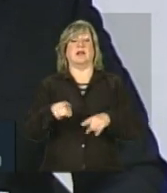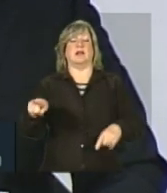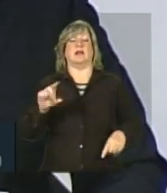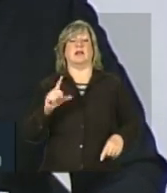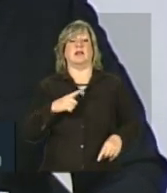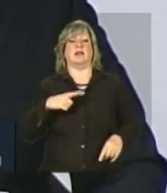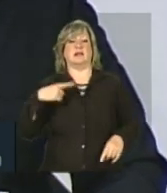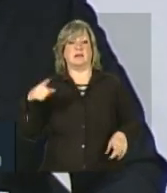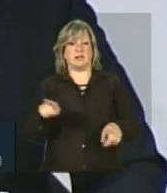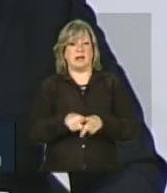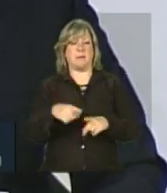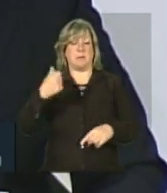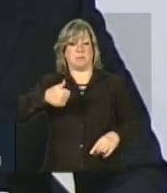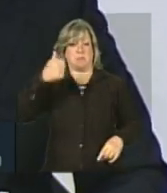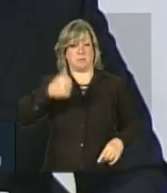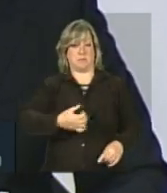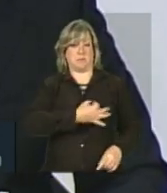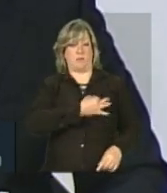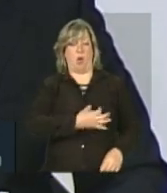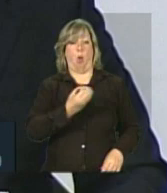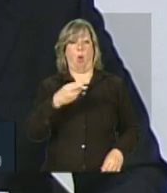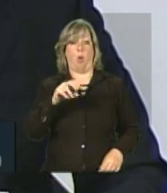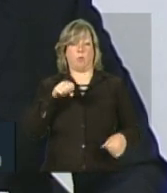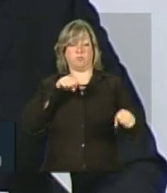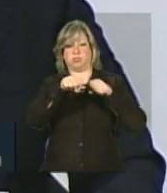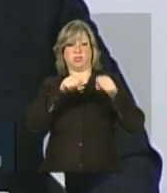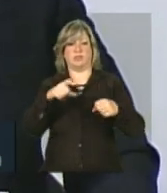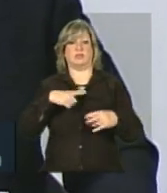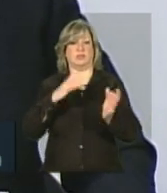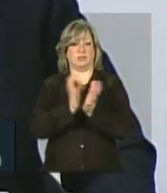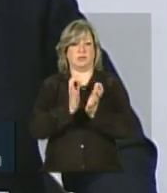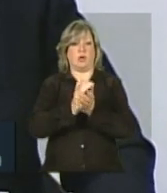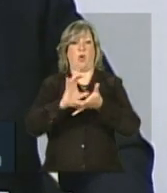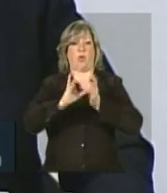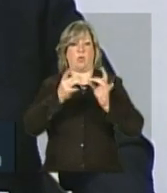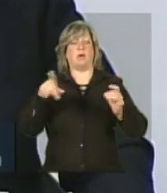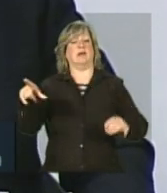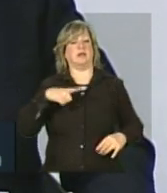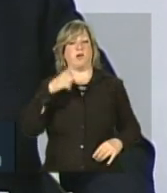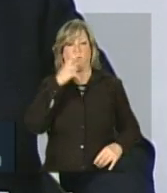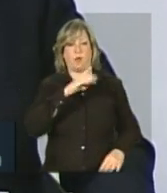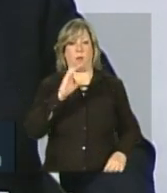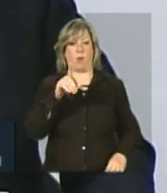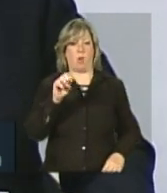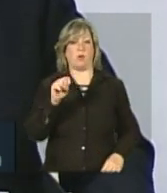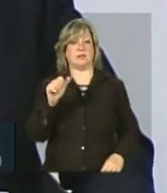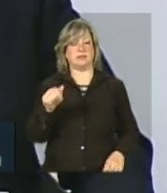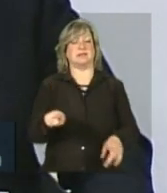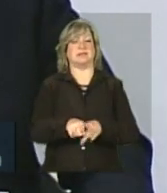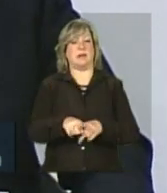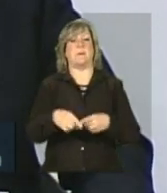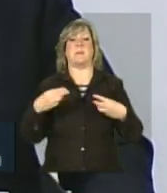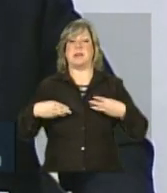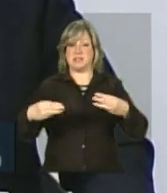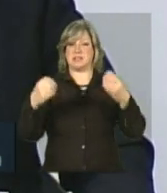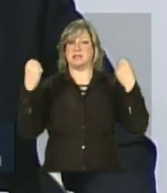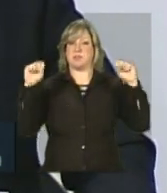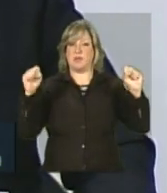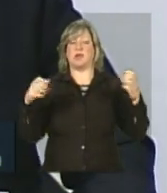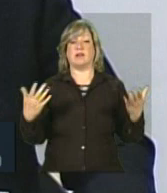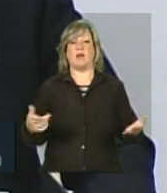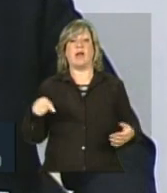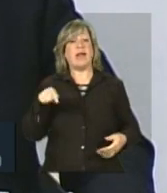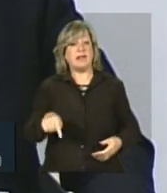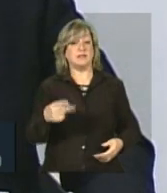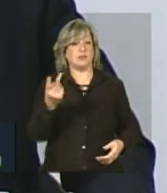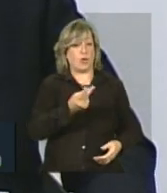olímpico, primeira medalha de ouro do boxe olímpico brasileiro no Mundial, é bolsista do Ministério do Esporte. Como também esses dois e